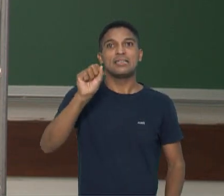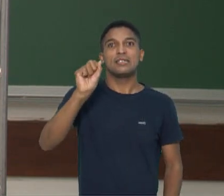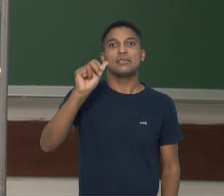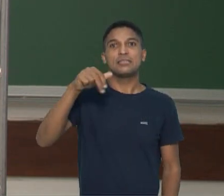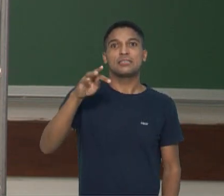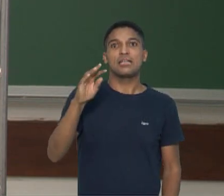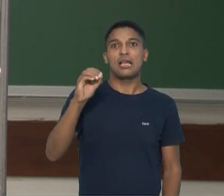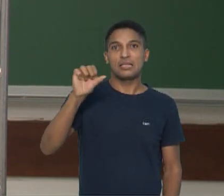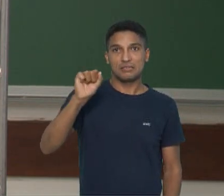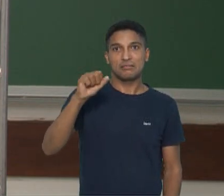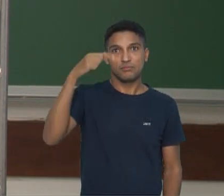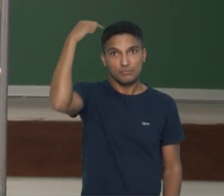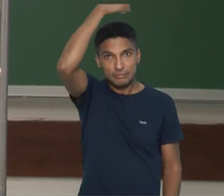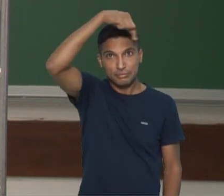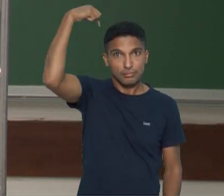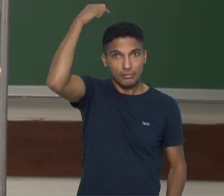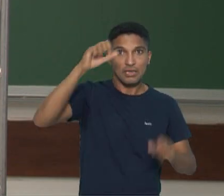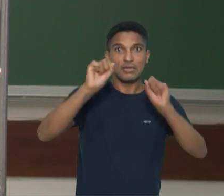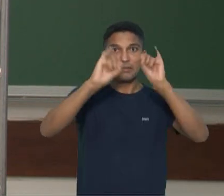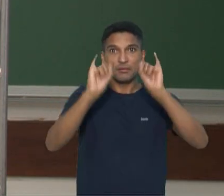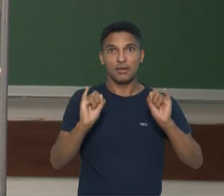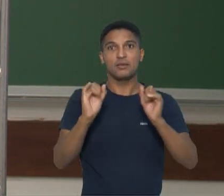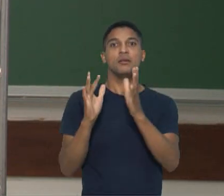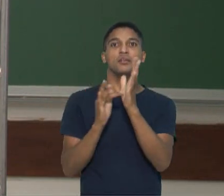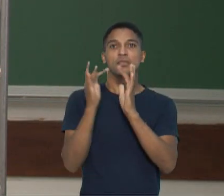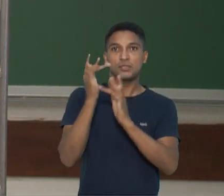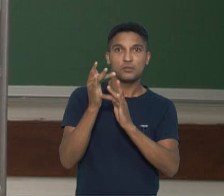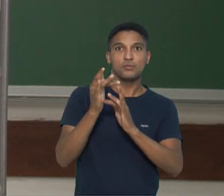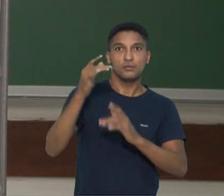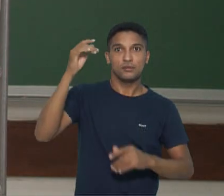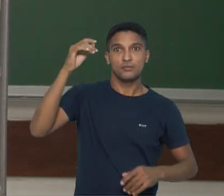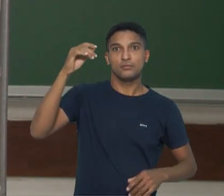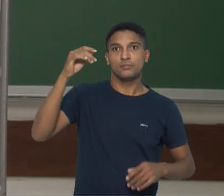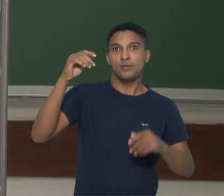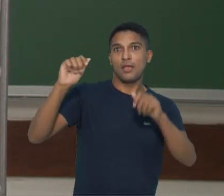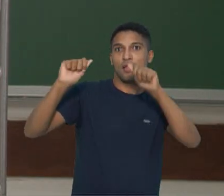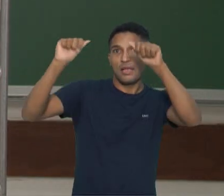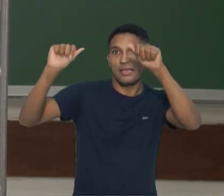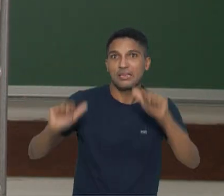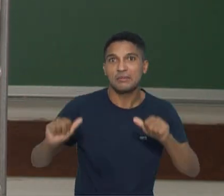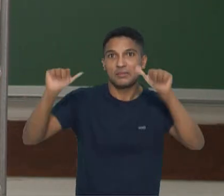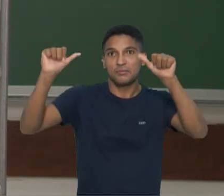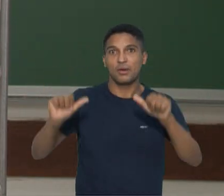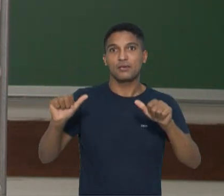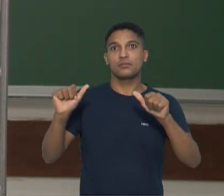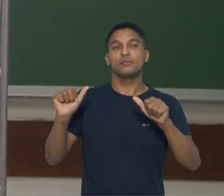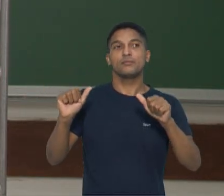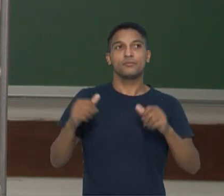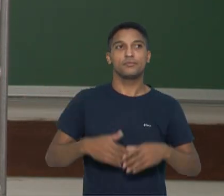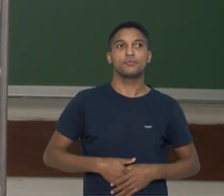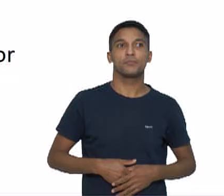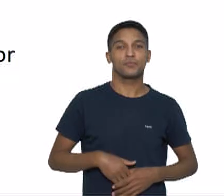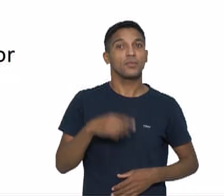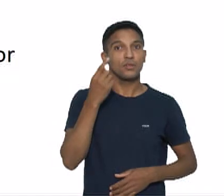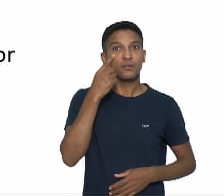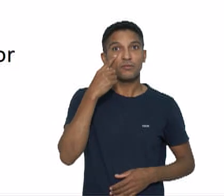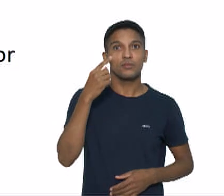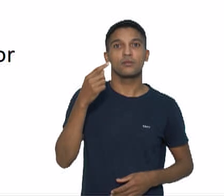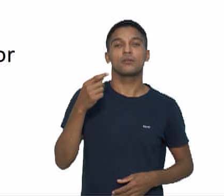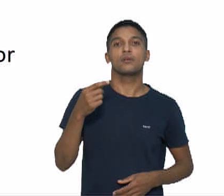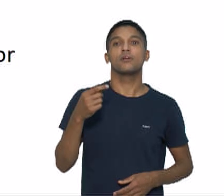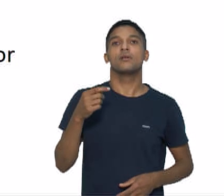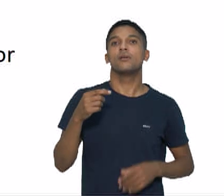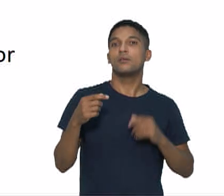representam Jesus e tudo mais, certo? Vamos lá então. Olha só, nós temos aqui o interior da Basílica do Senhor